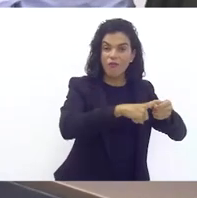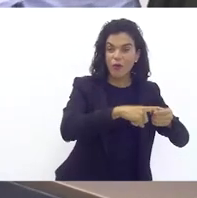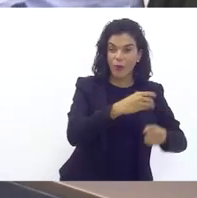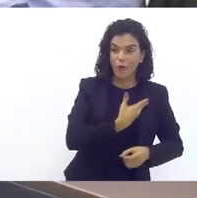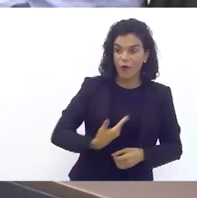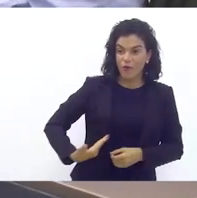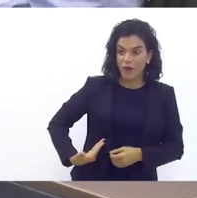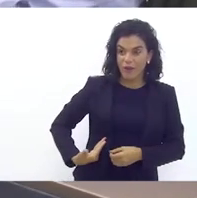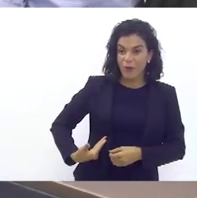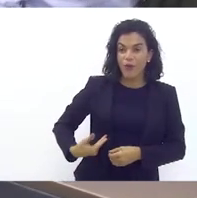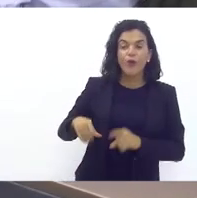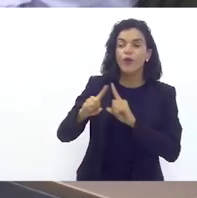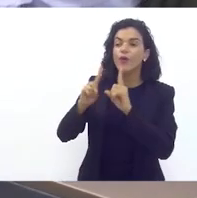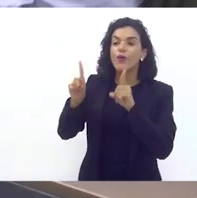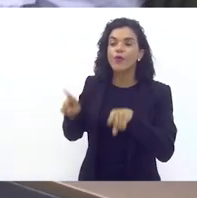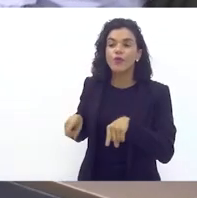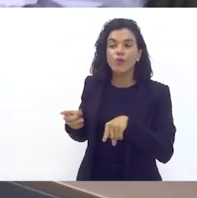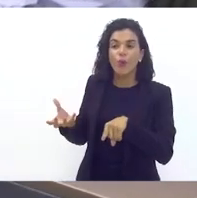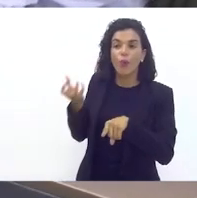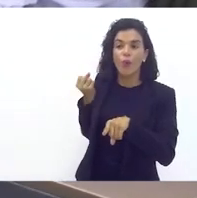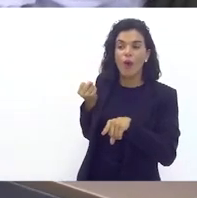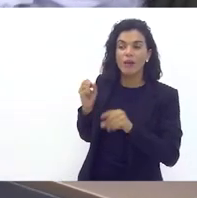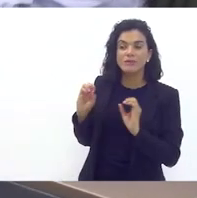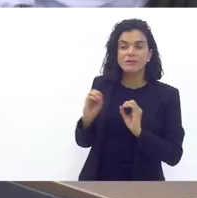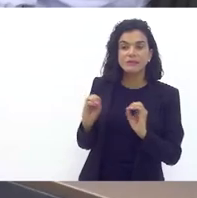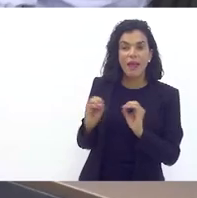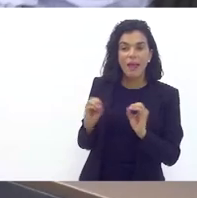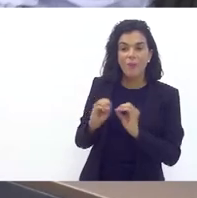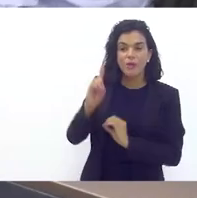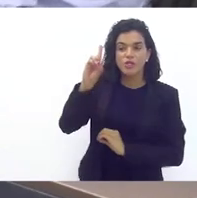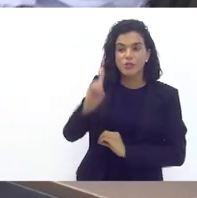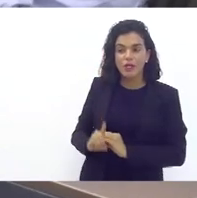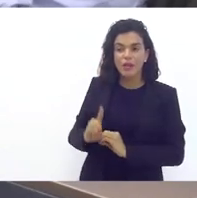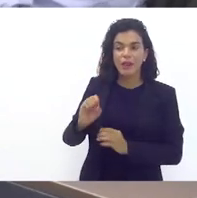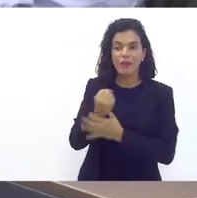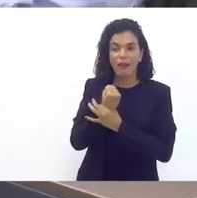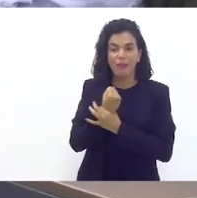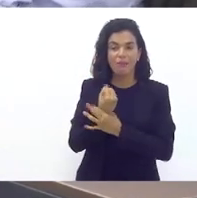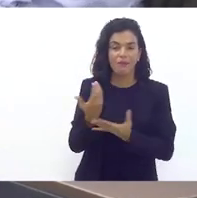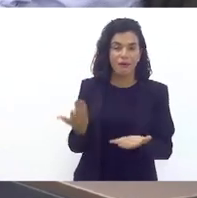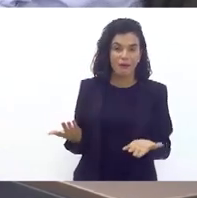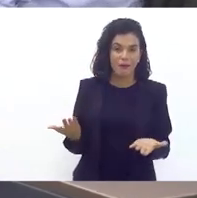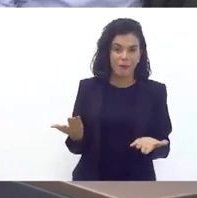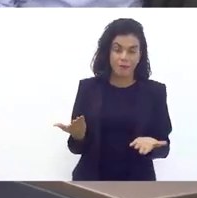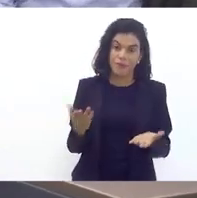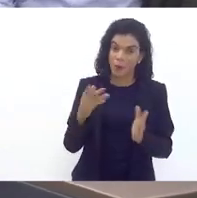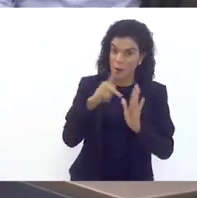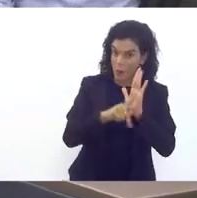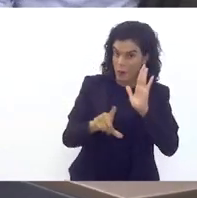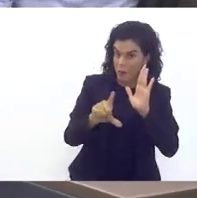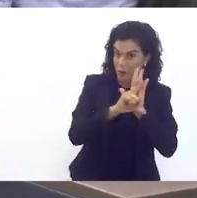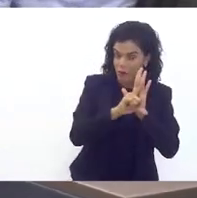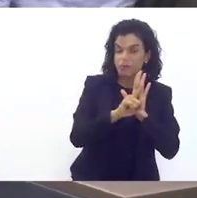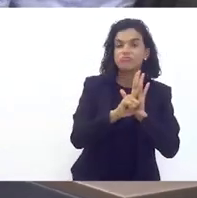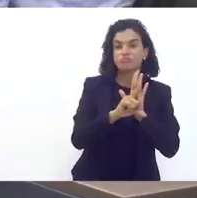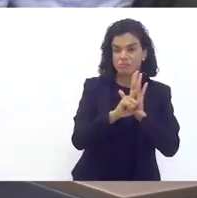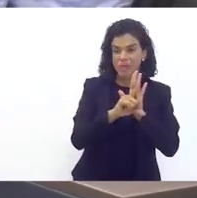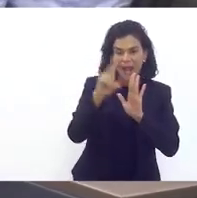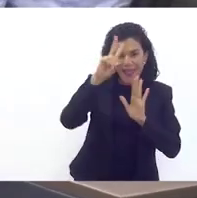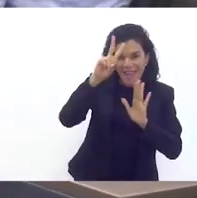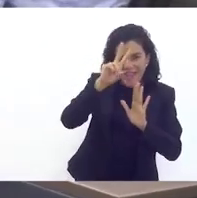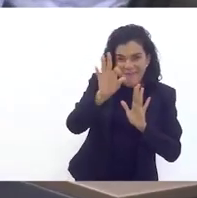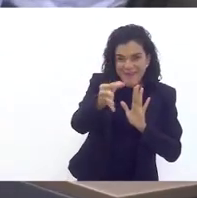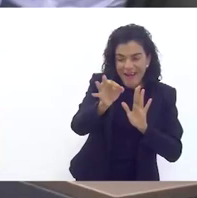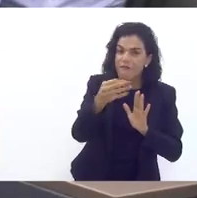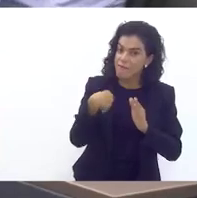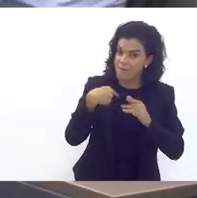Estado e os servidores nunca recebem os seus direitos e garantias. Então, o projeto em si, lembra disso? Vamos